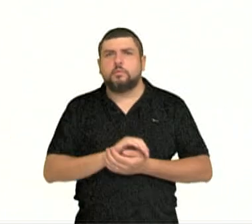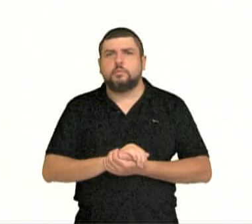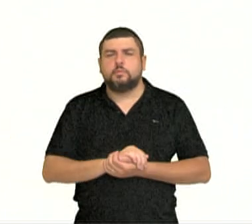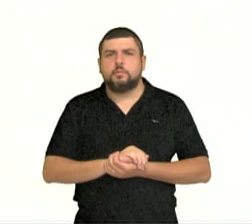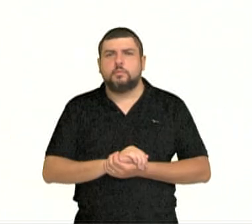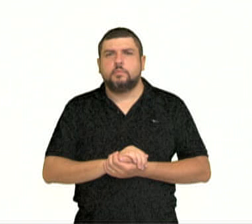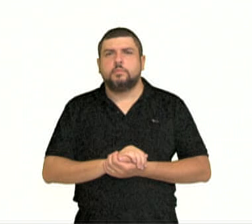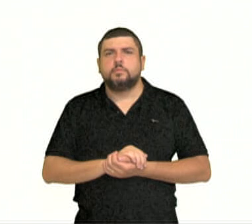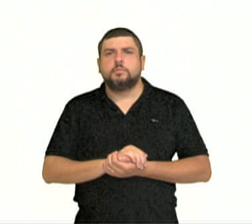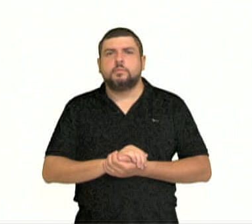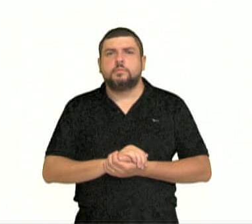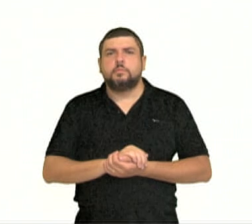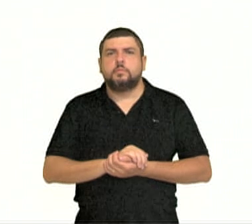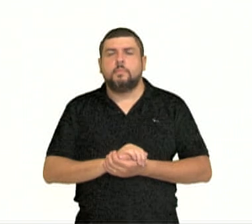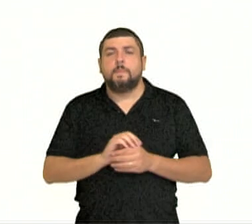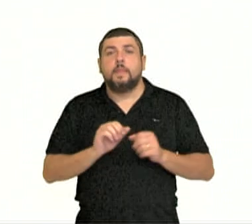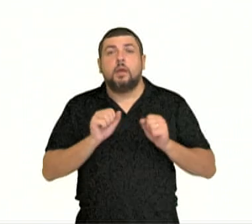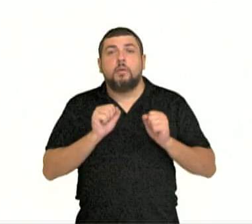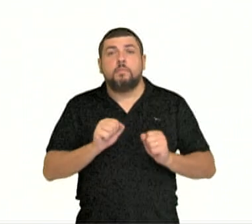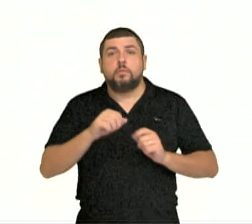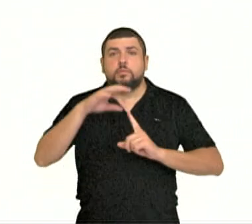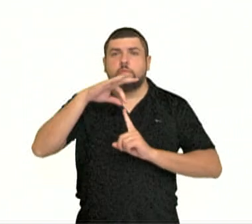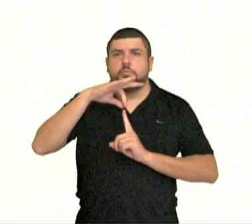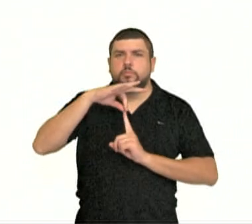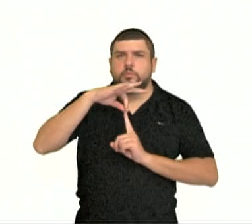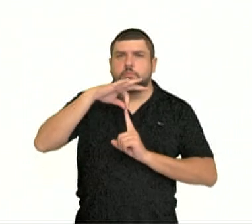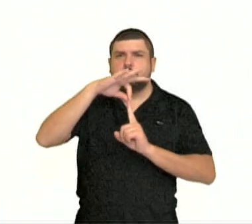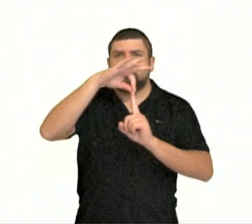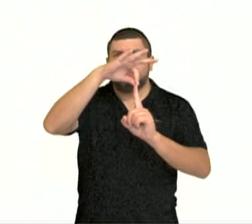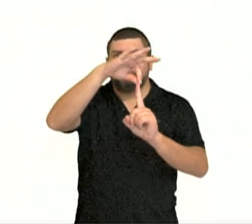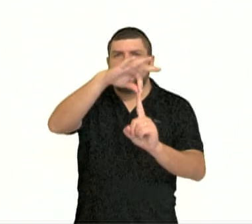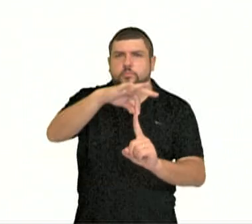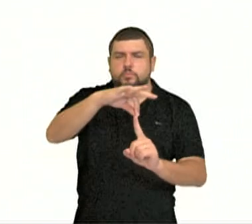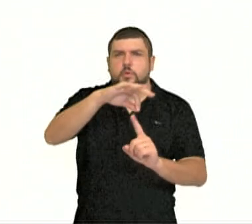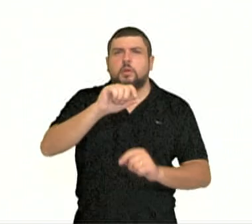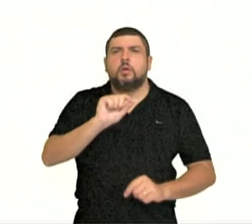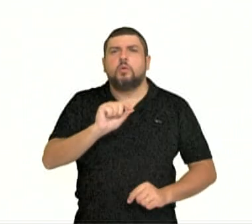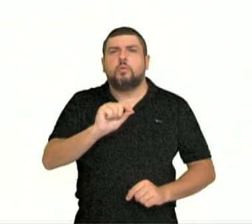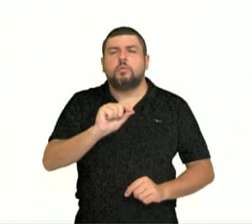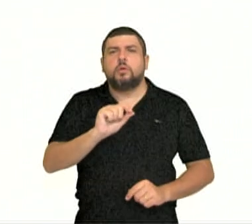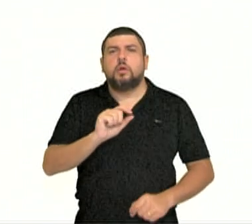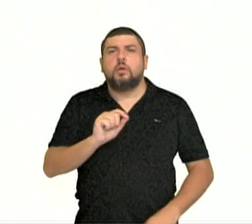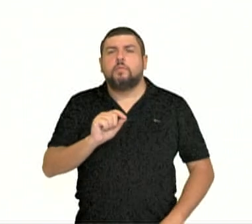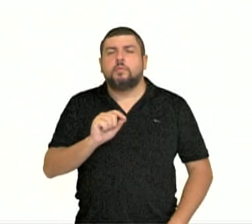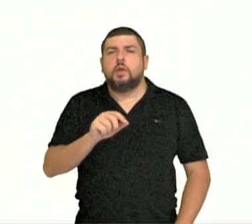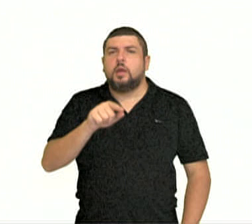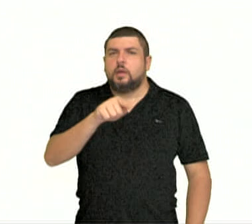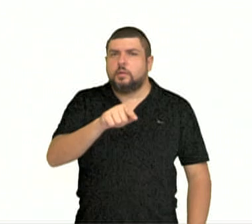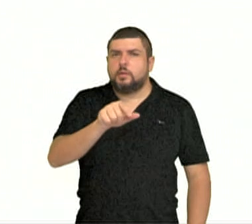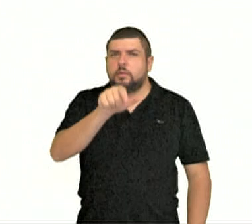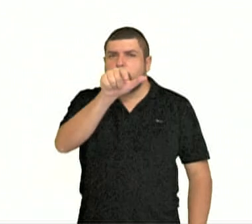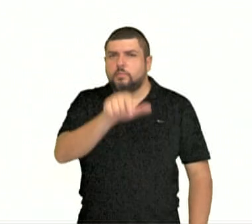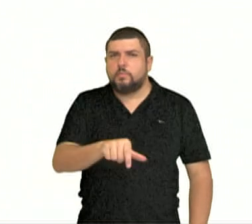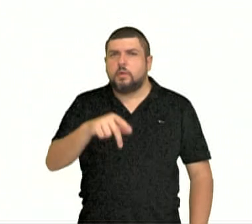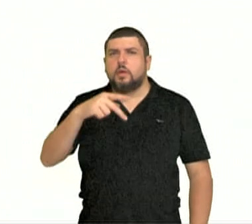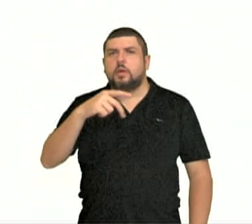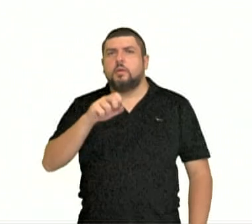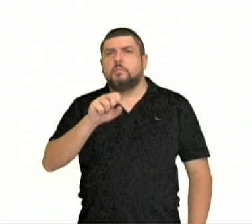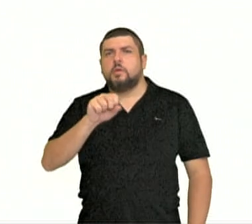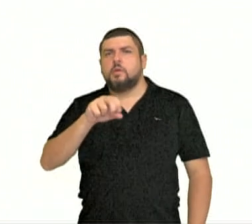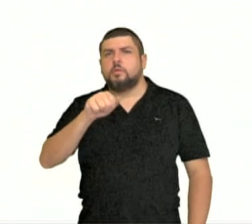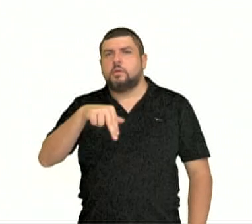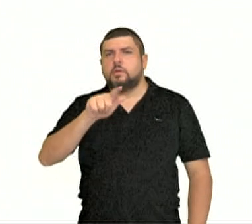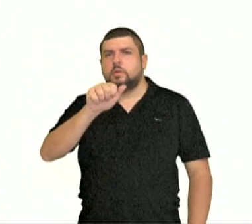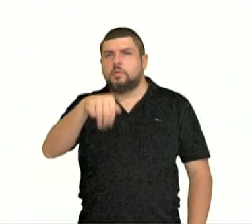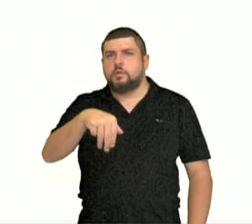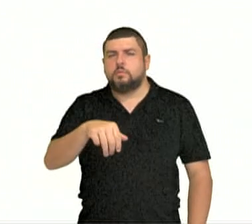terceira pessoa. Ele pode ser personagem, quando é em primeira pessoa eu chamo de narrador personagem, quando é em terceira